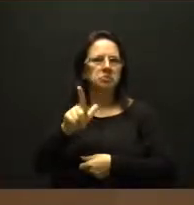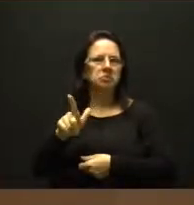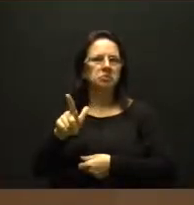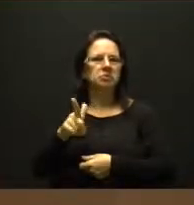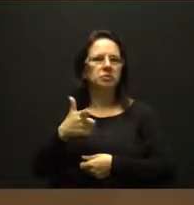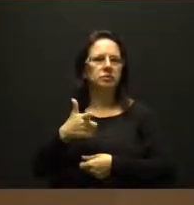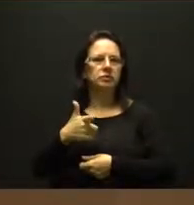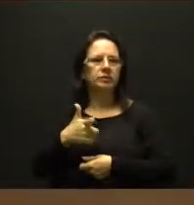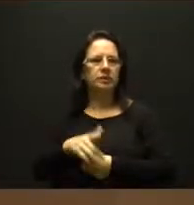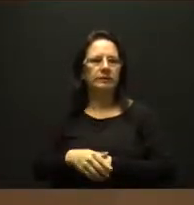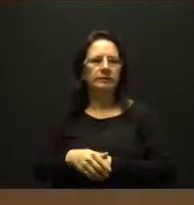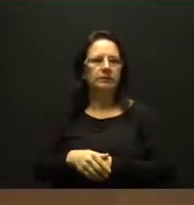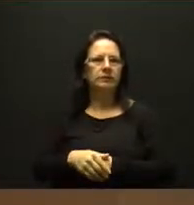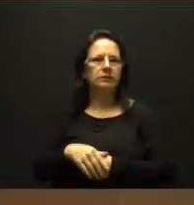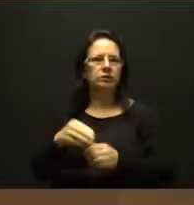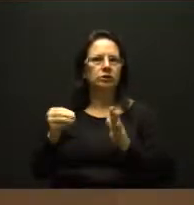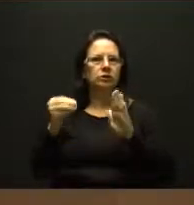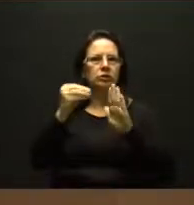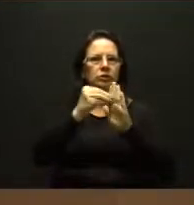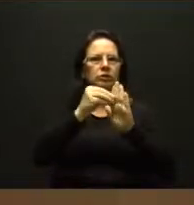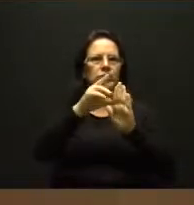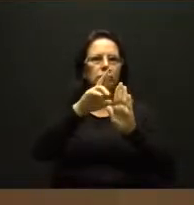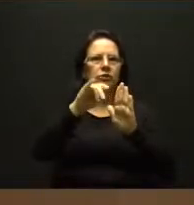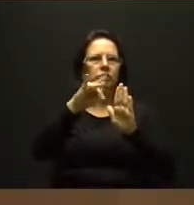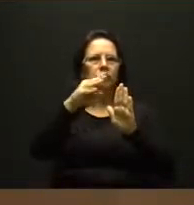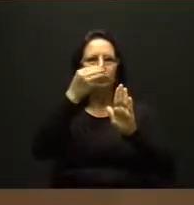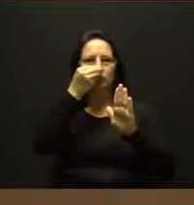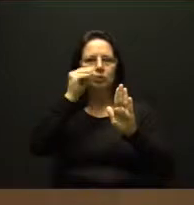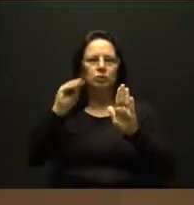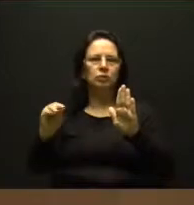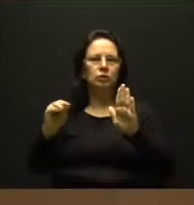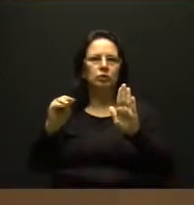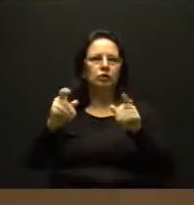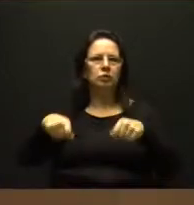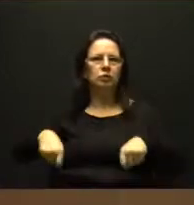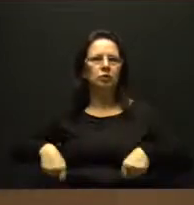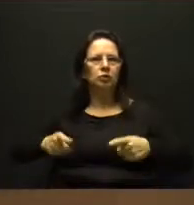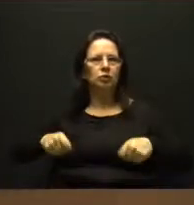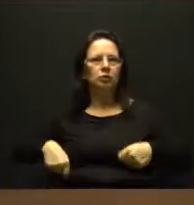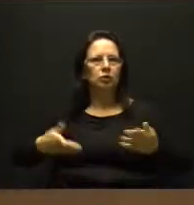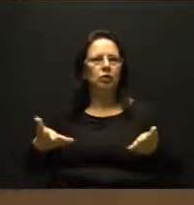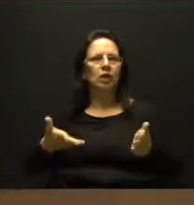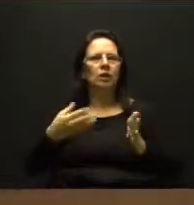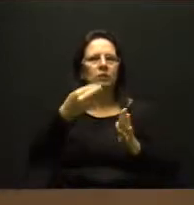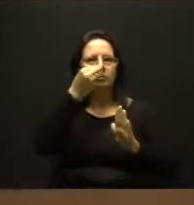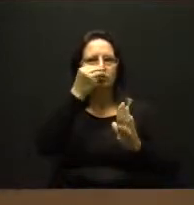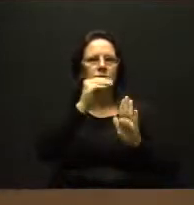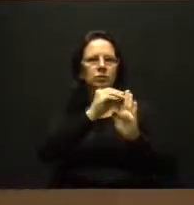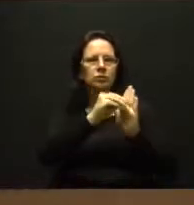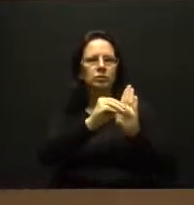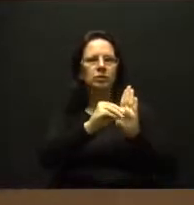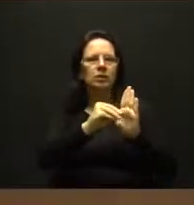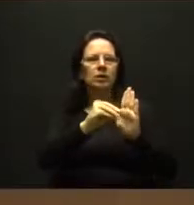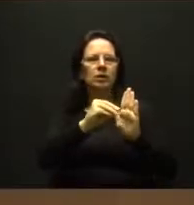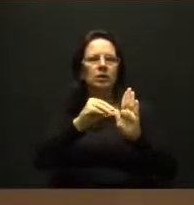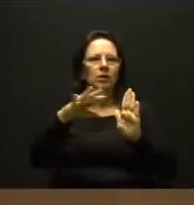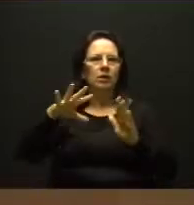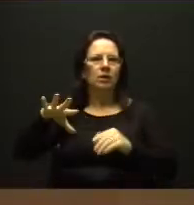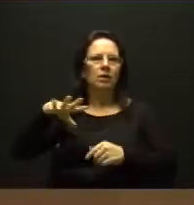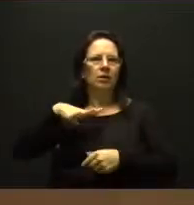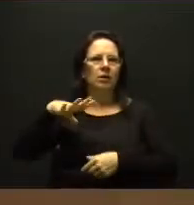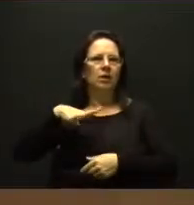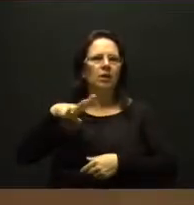do anexo de renúncia das despesas onde esse anexo sai a previsão que o município faz nada